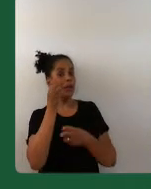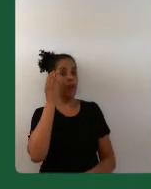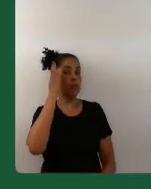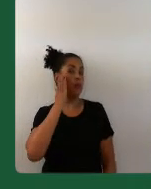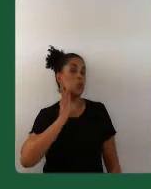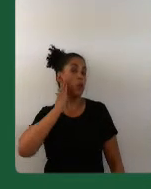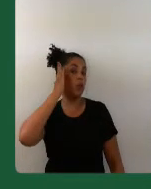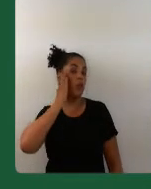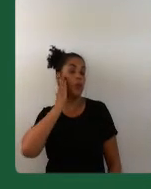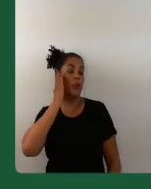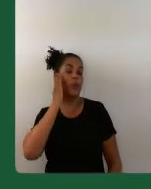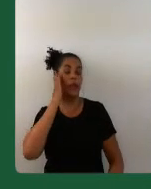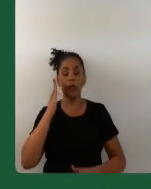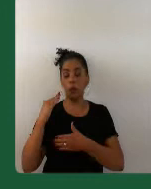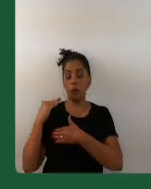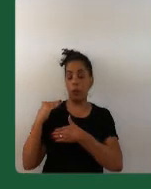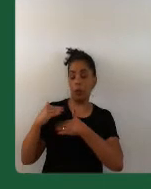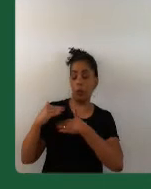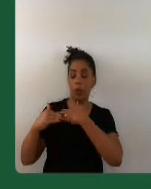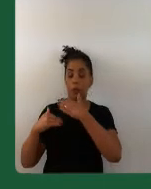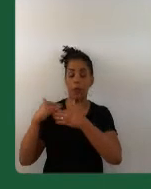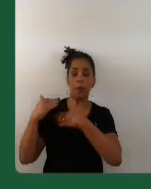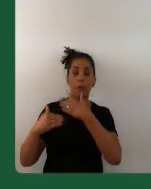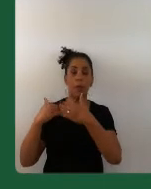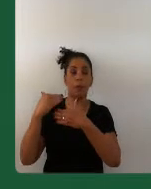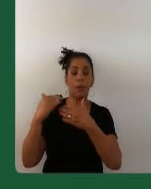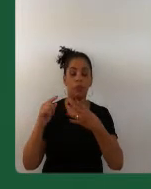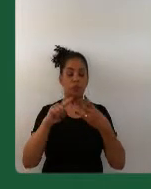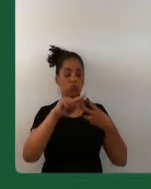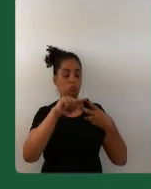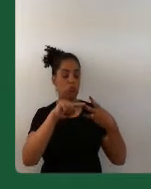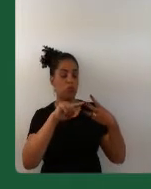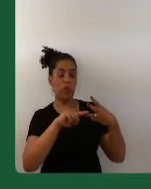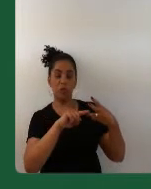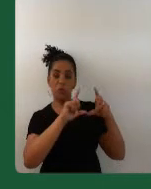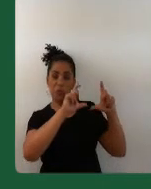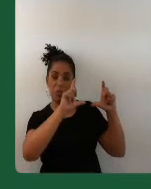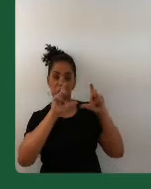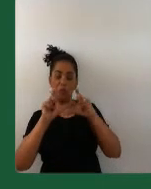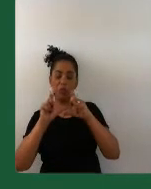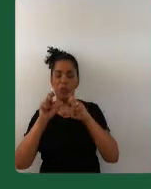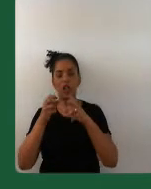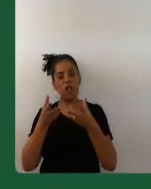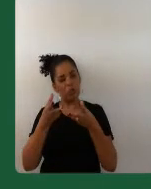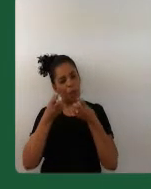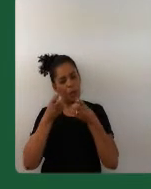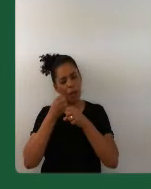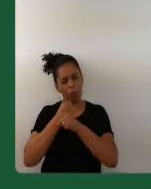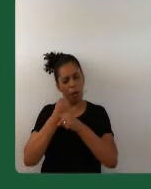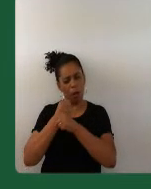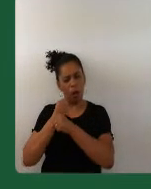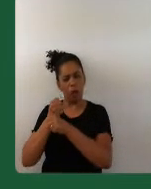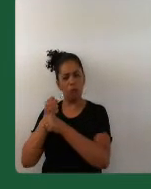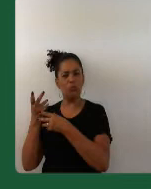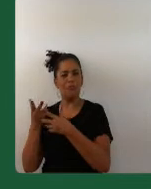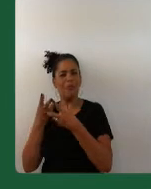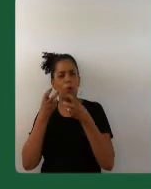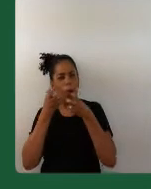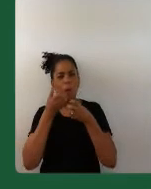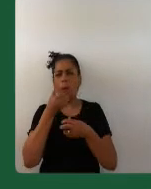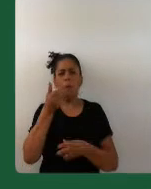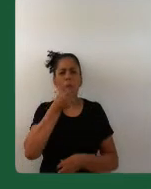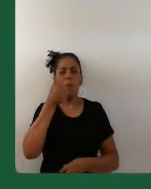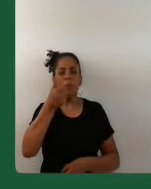paciente no pré-operatório e ao longo dos anos aqui, né? E aí uma recidiva um